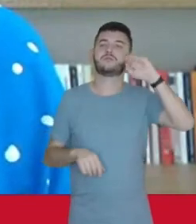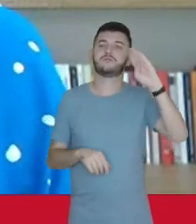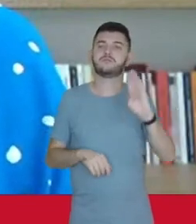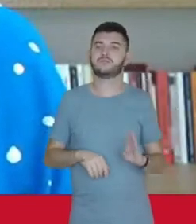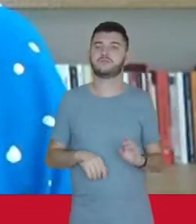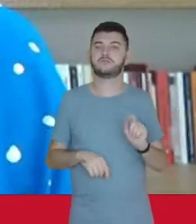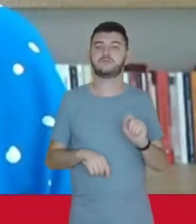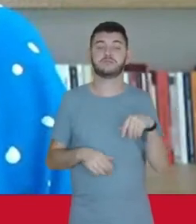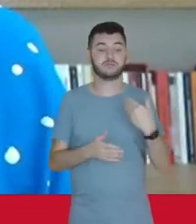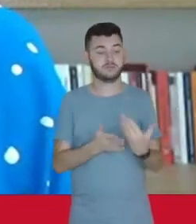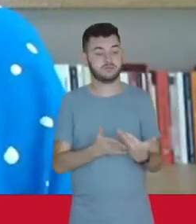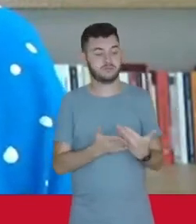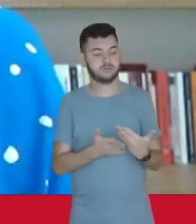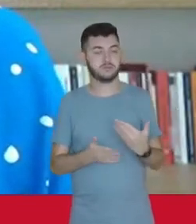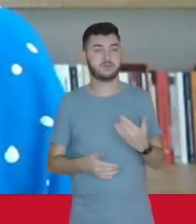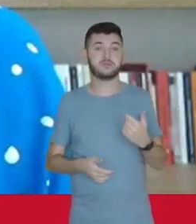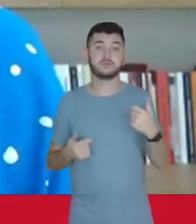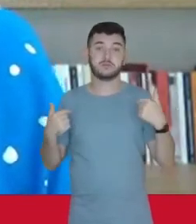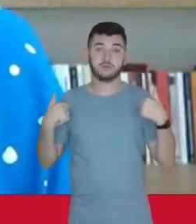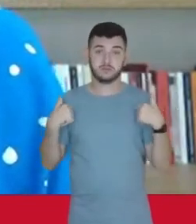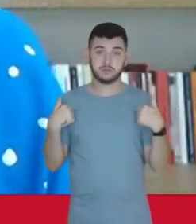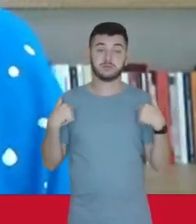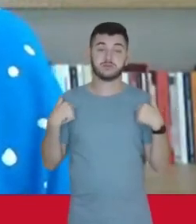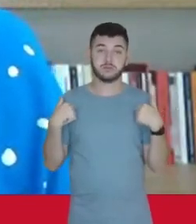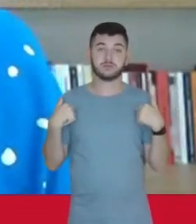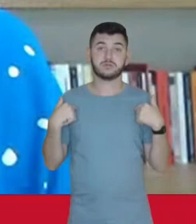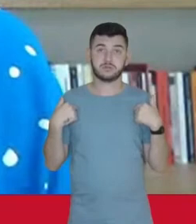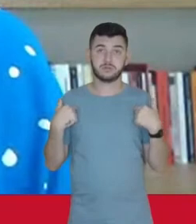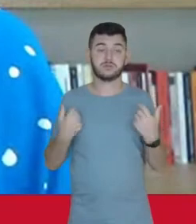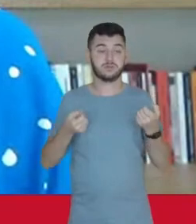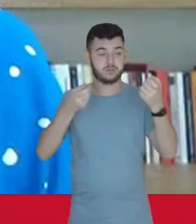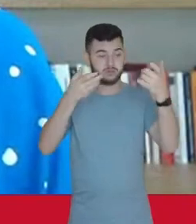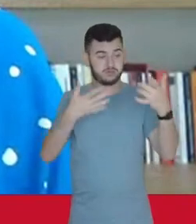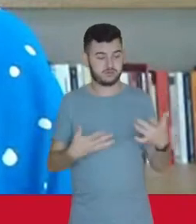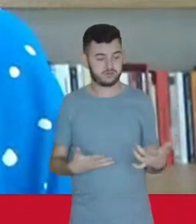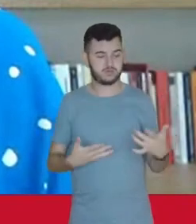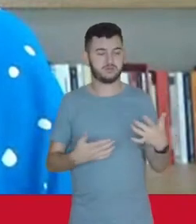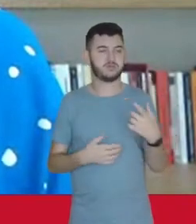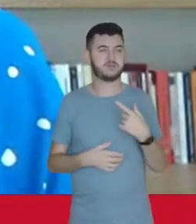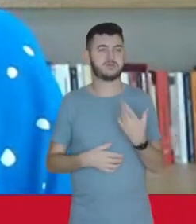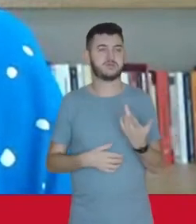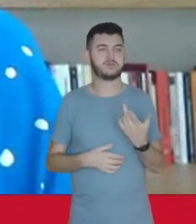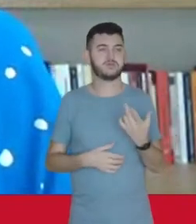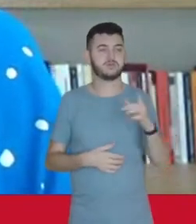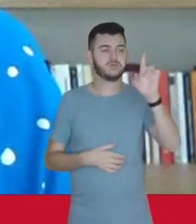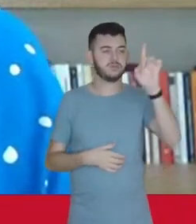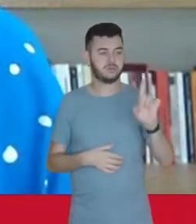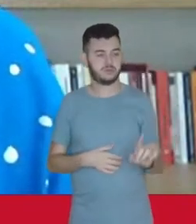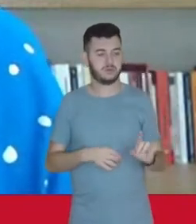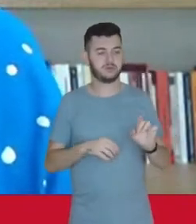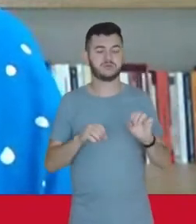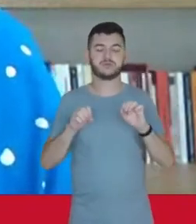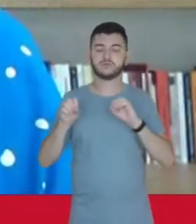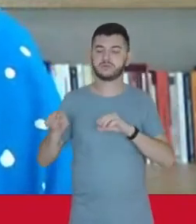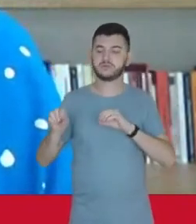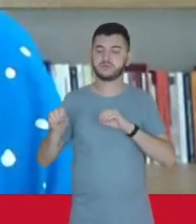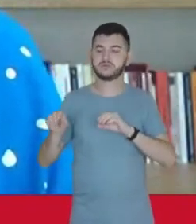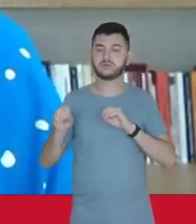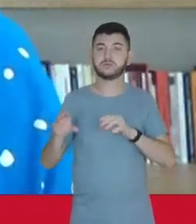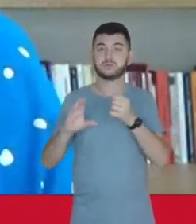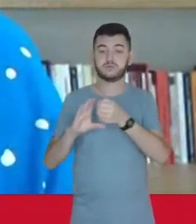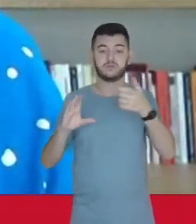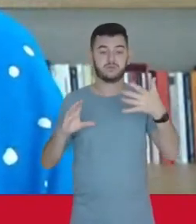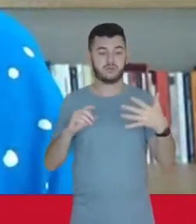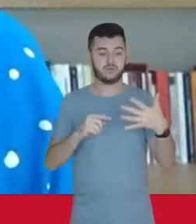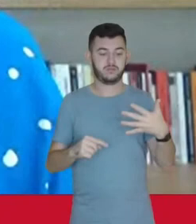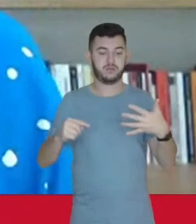na aula que eu abordei aqui, a questão do direito à educação, um dos aspectos